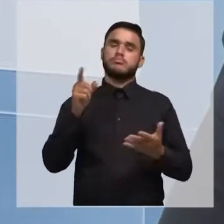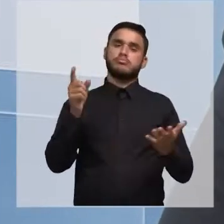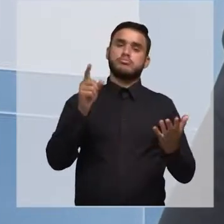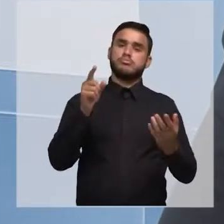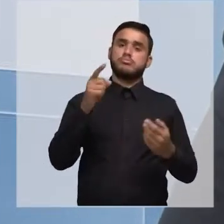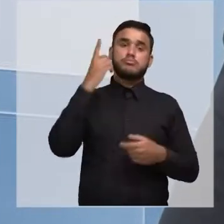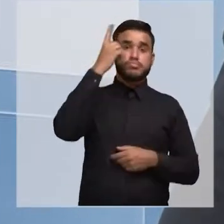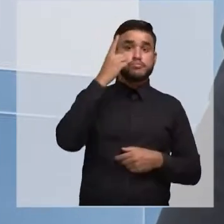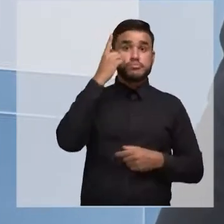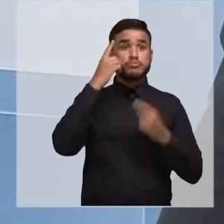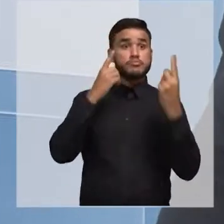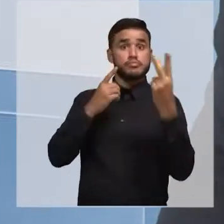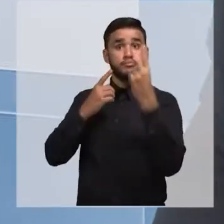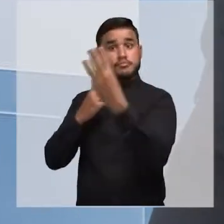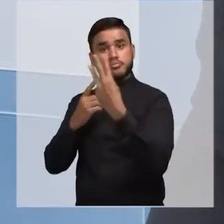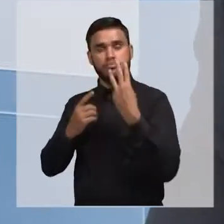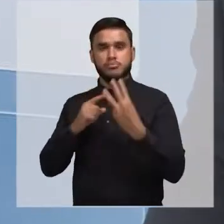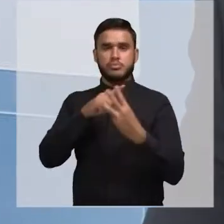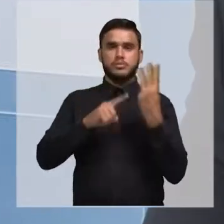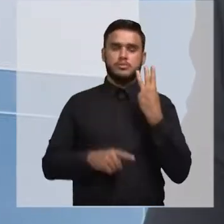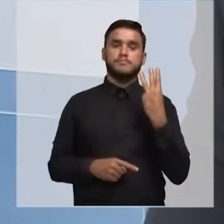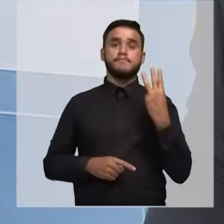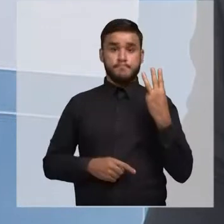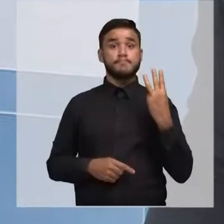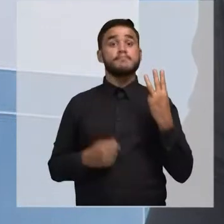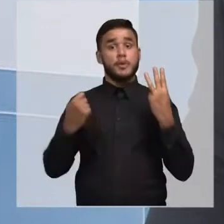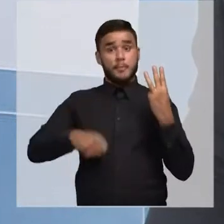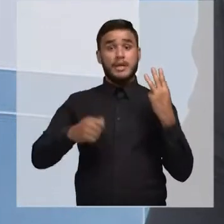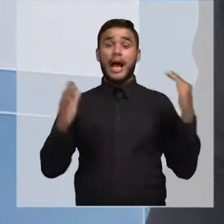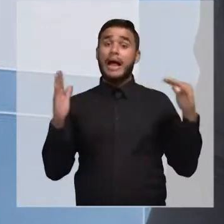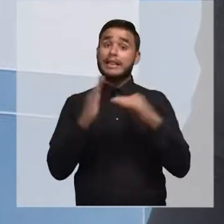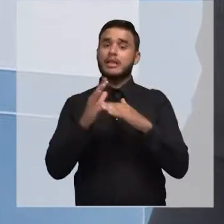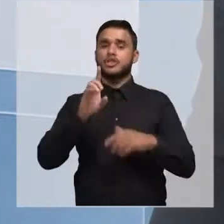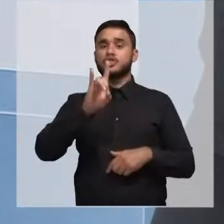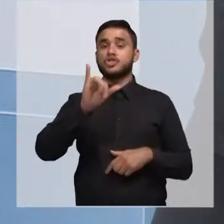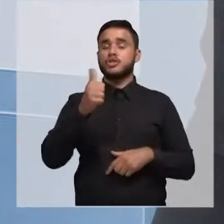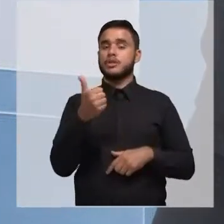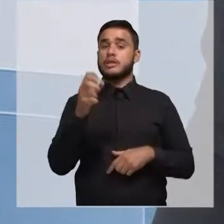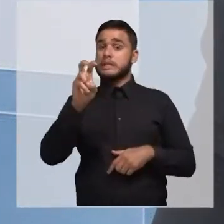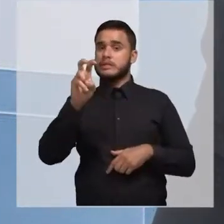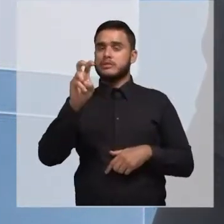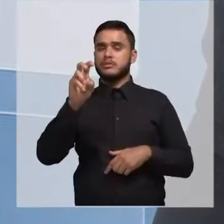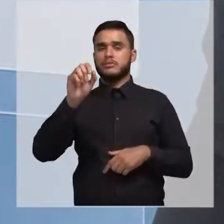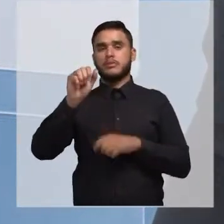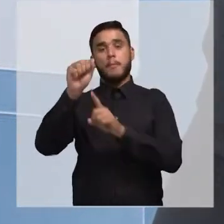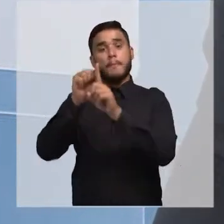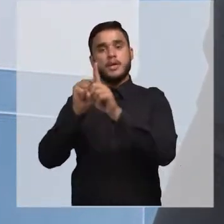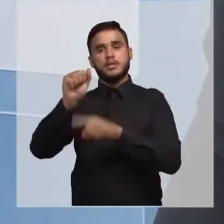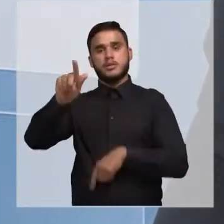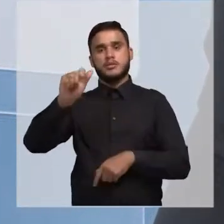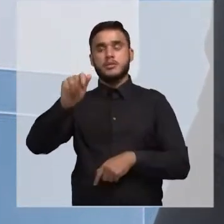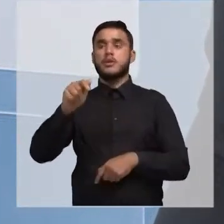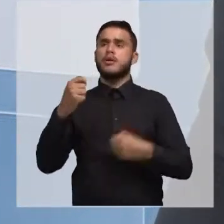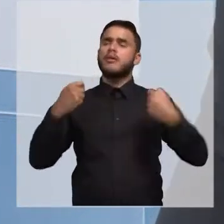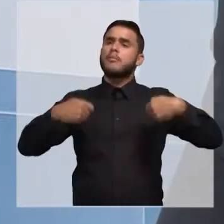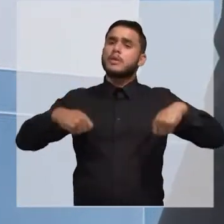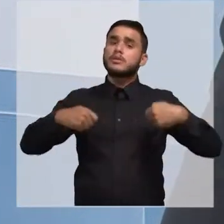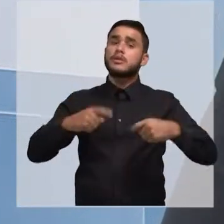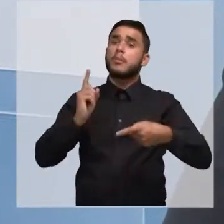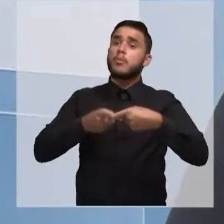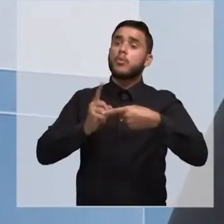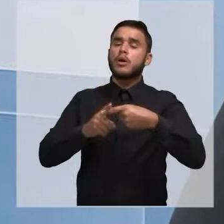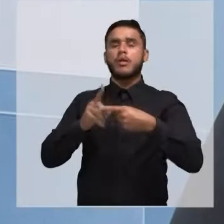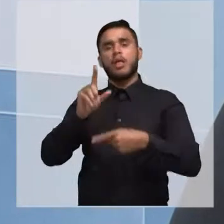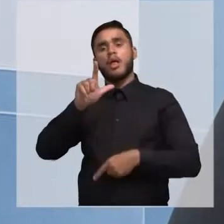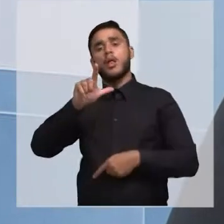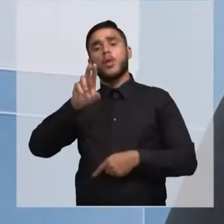explicações. Os magistrados têm até 15 de agosto para prestar esclarecimento sobre guerra de despacho em torno da